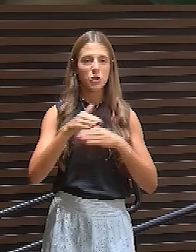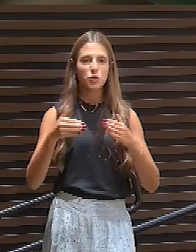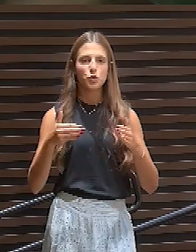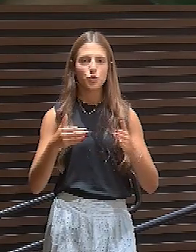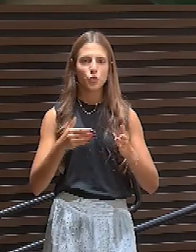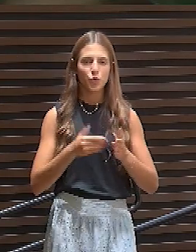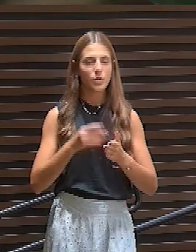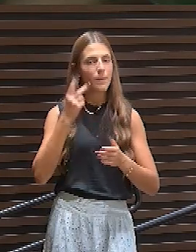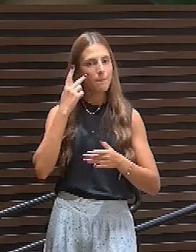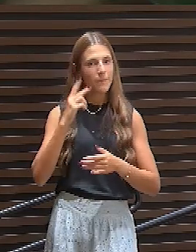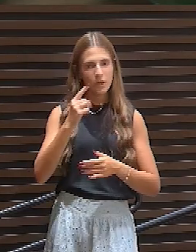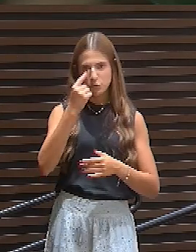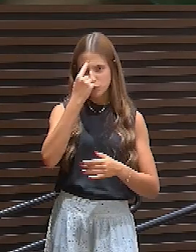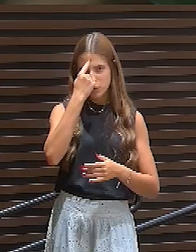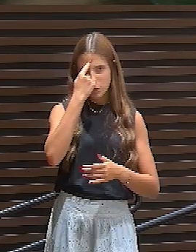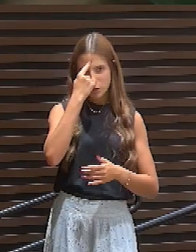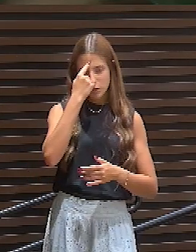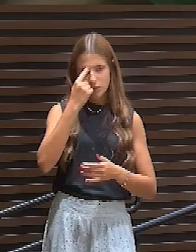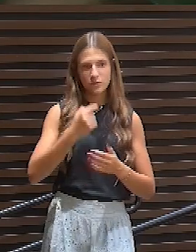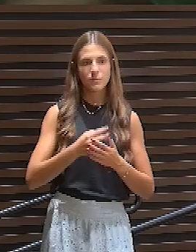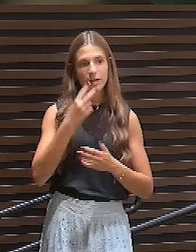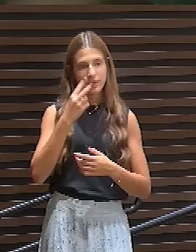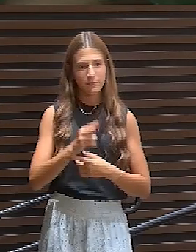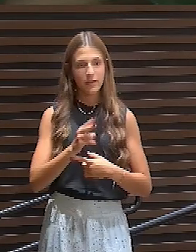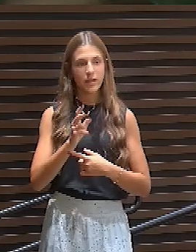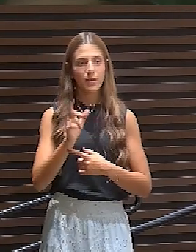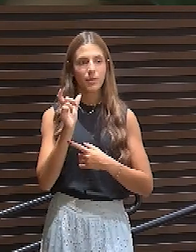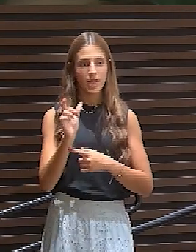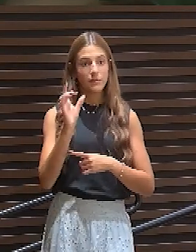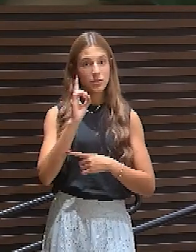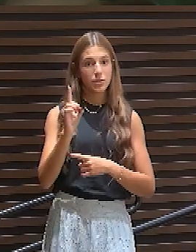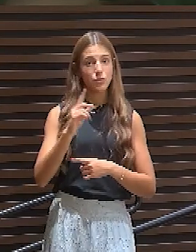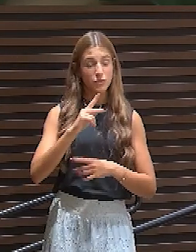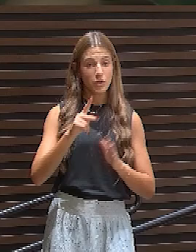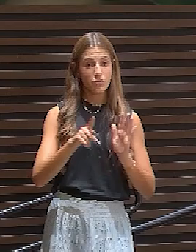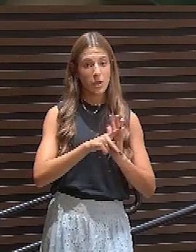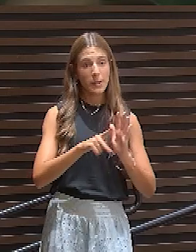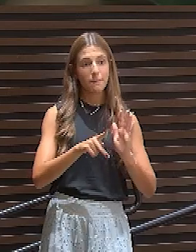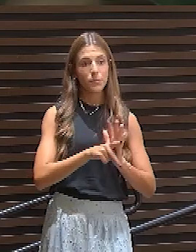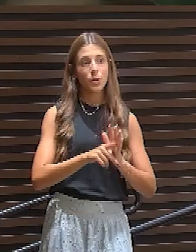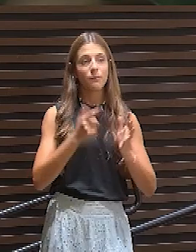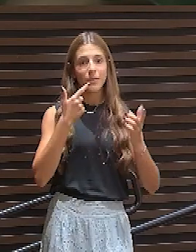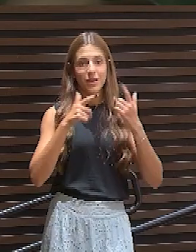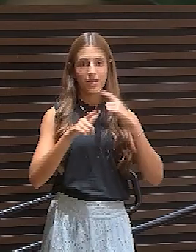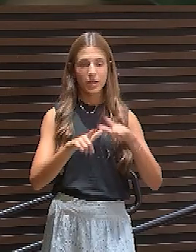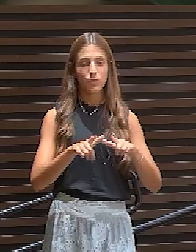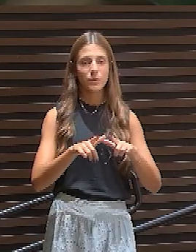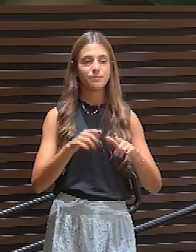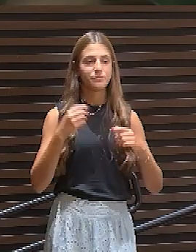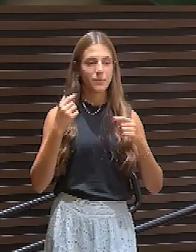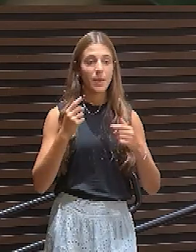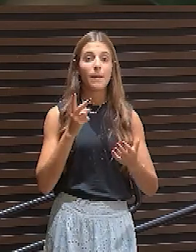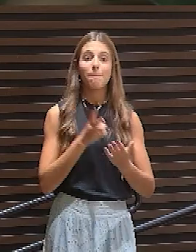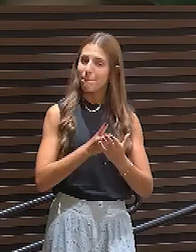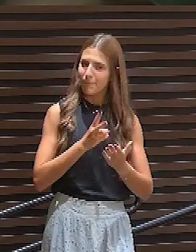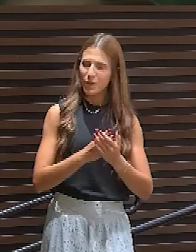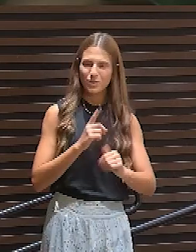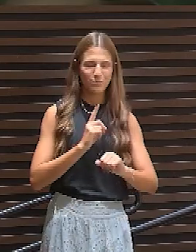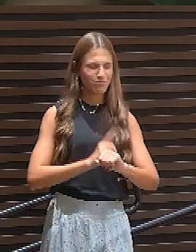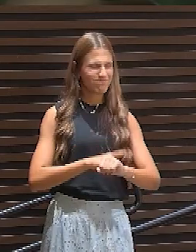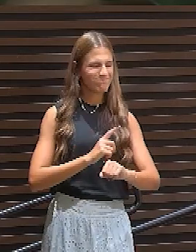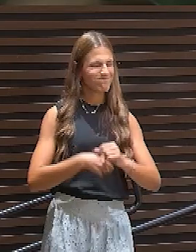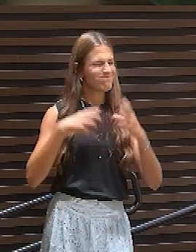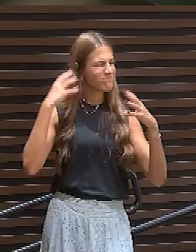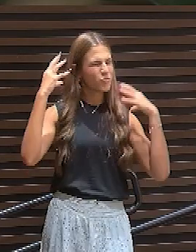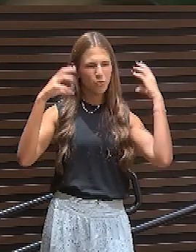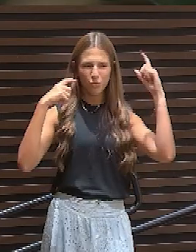Bíblia em sua própria língua. Mesmo em meio a tantas dificuldades, Carey